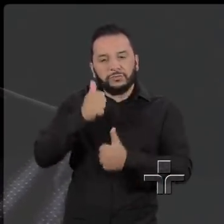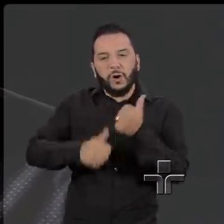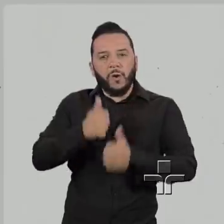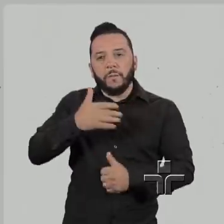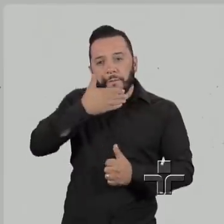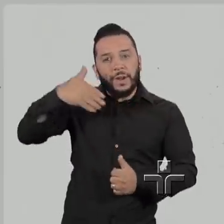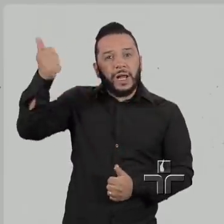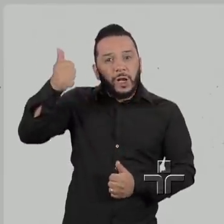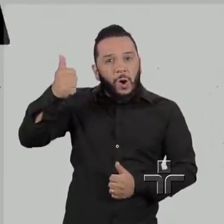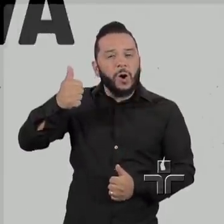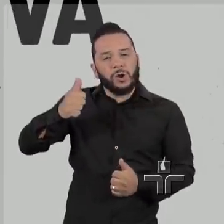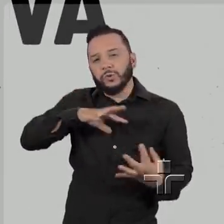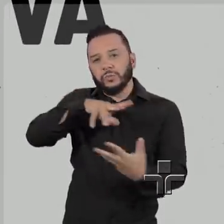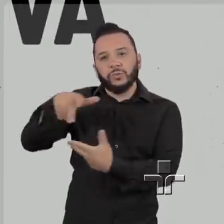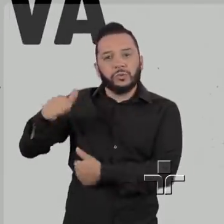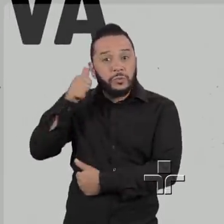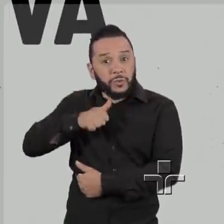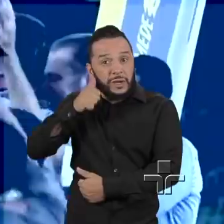mundo.